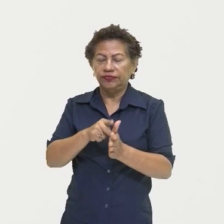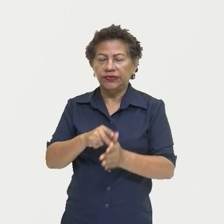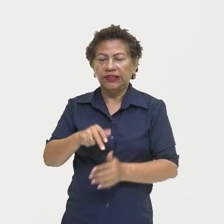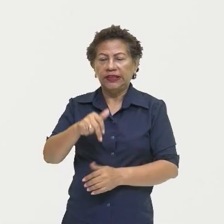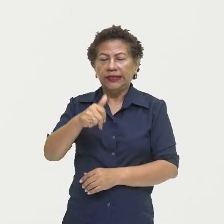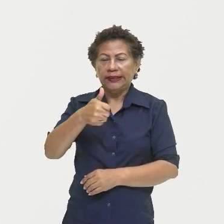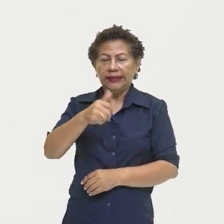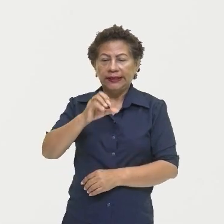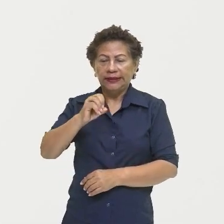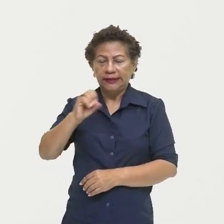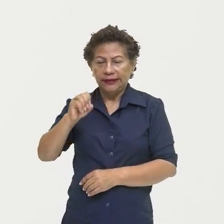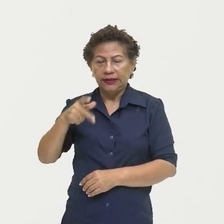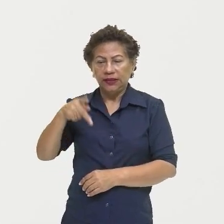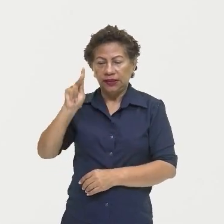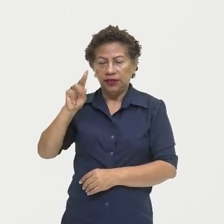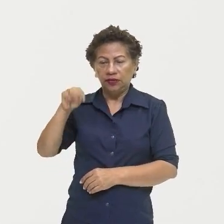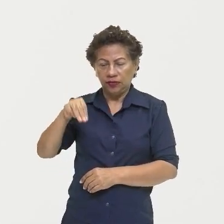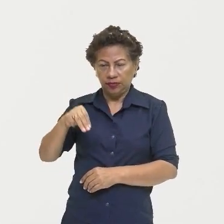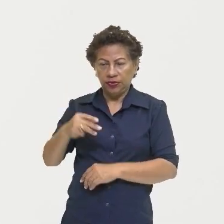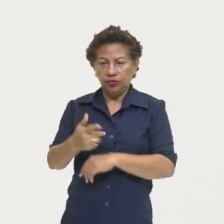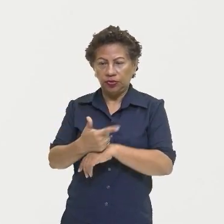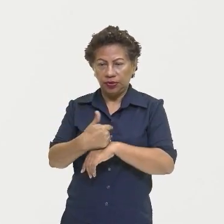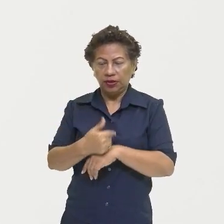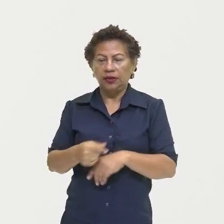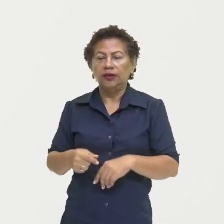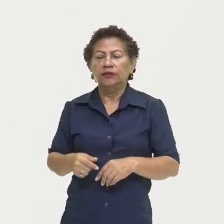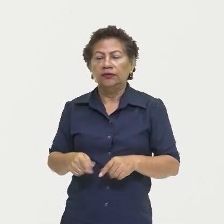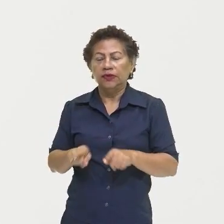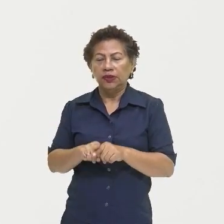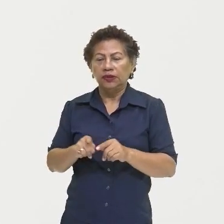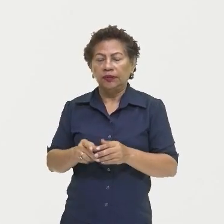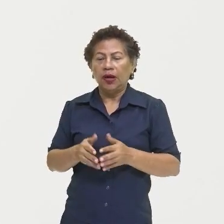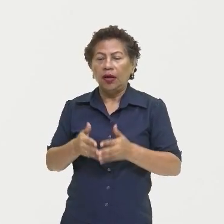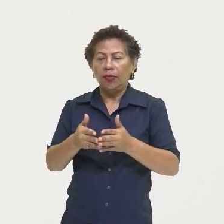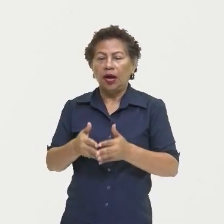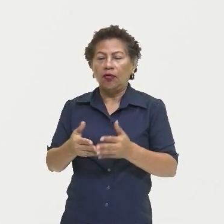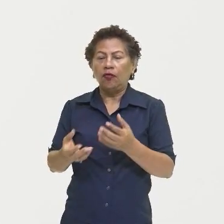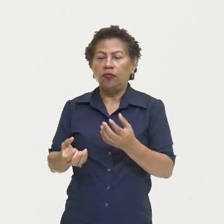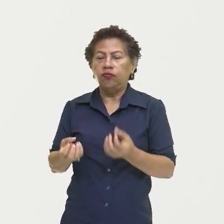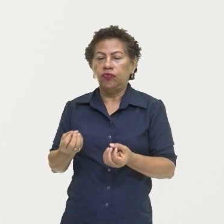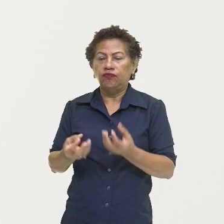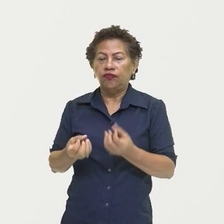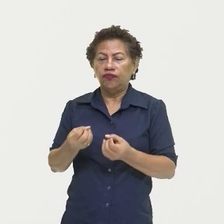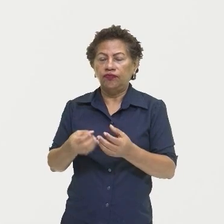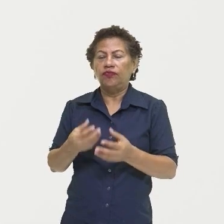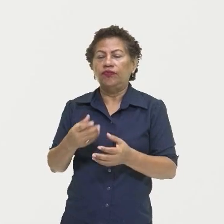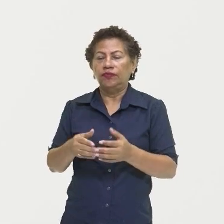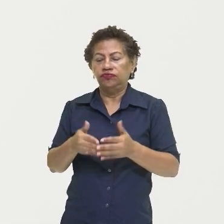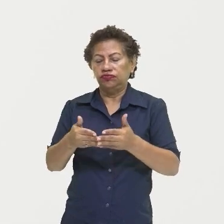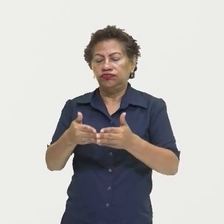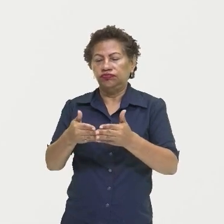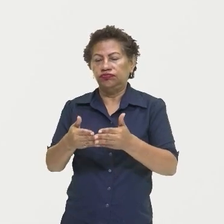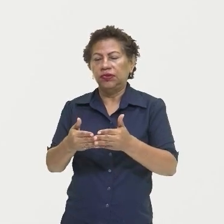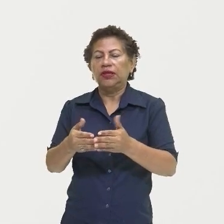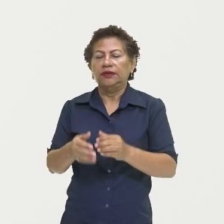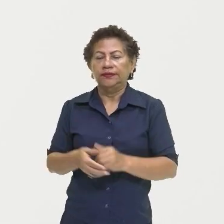por hora, e dos barcos a vapor de 57 km por hora.